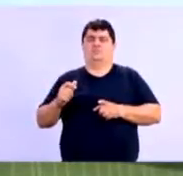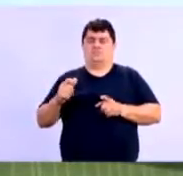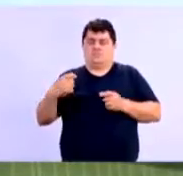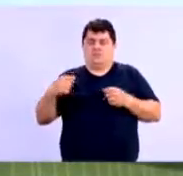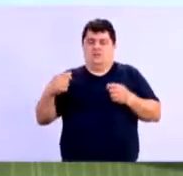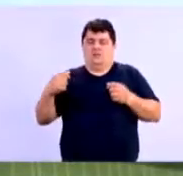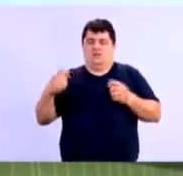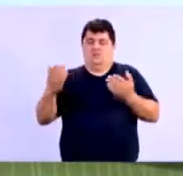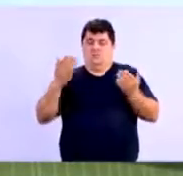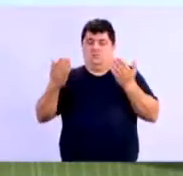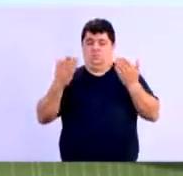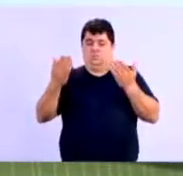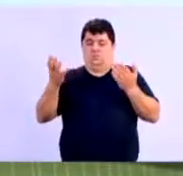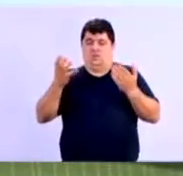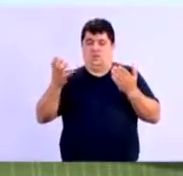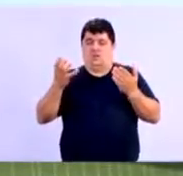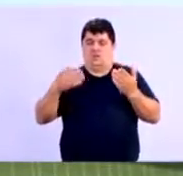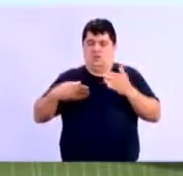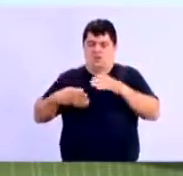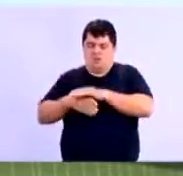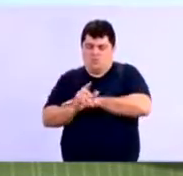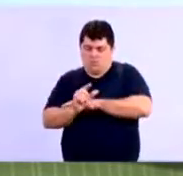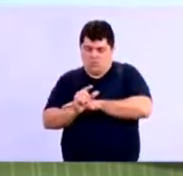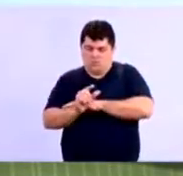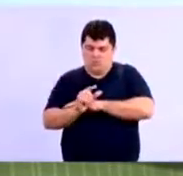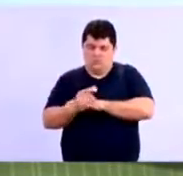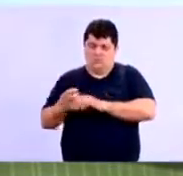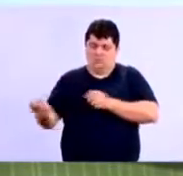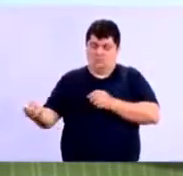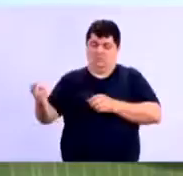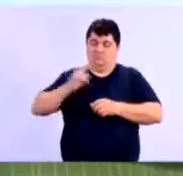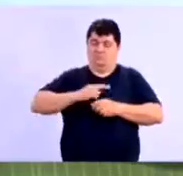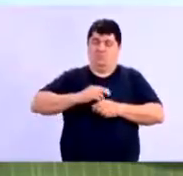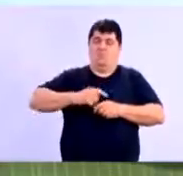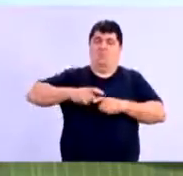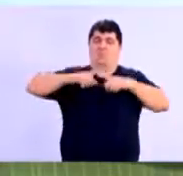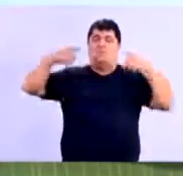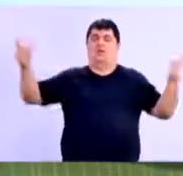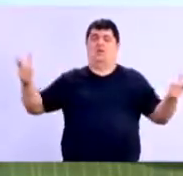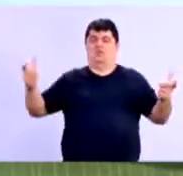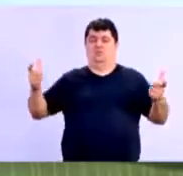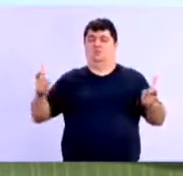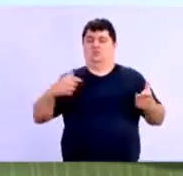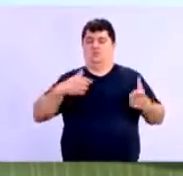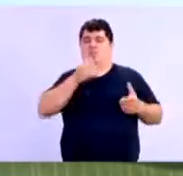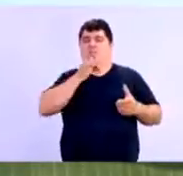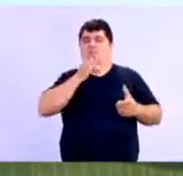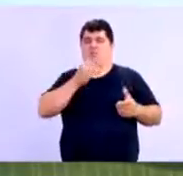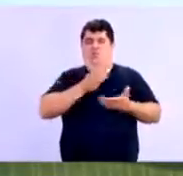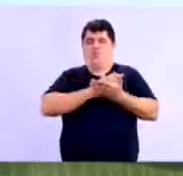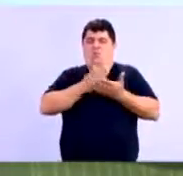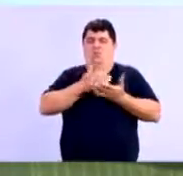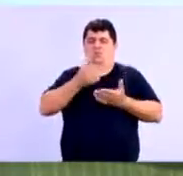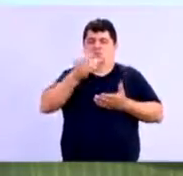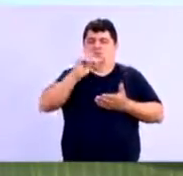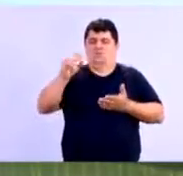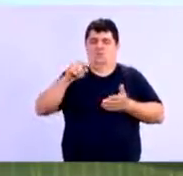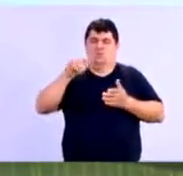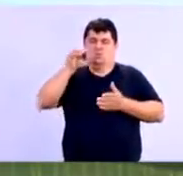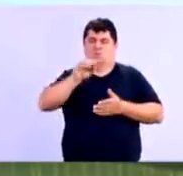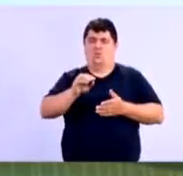aquilo que eu investi, eu quero um retorno maior possível. Se eu investir 100 mil e se eu estiver tendo lucro de 500, R$500, qual